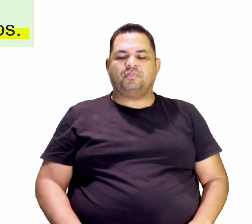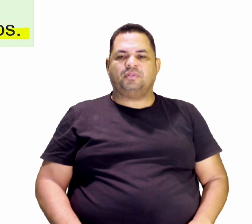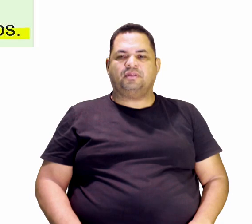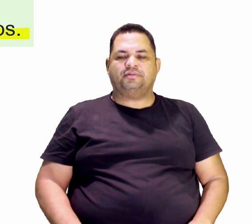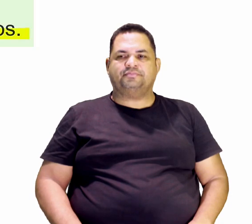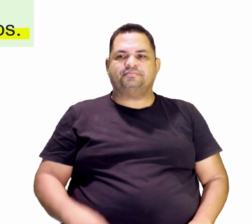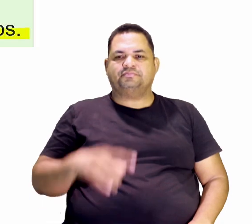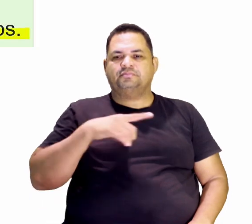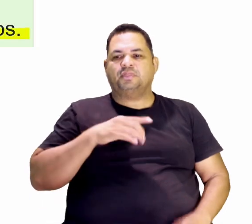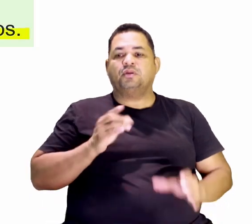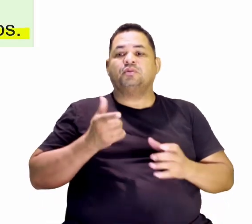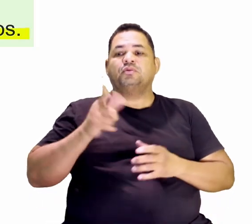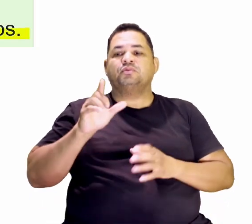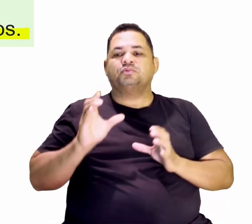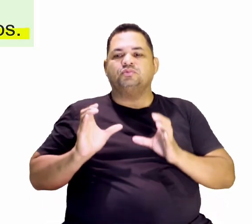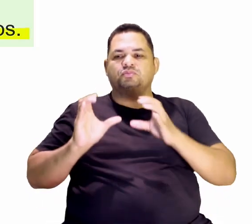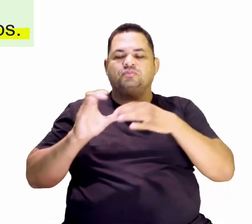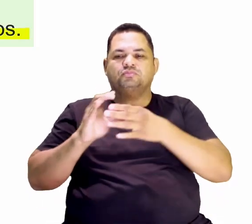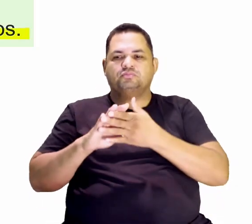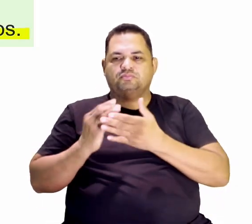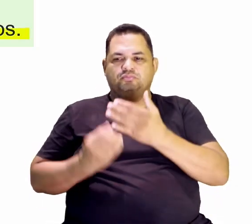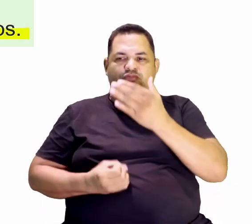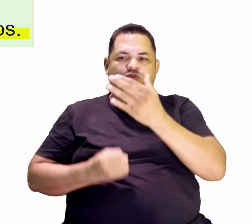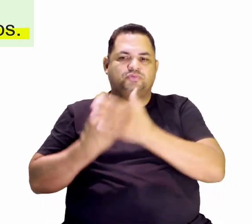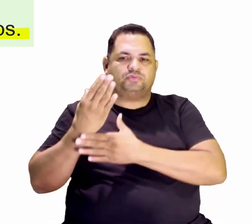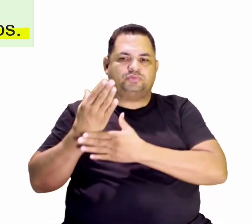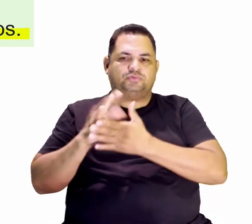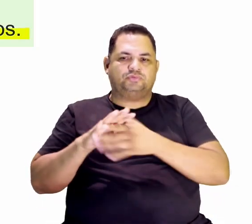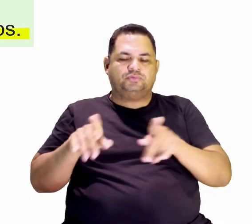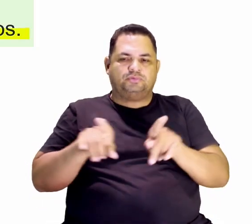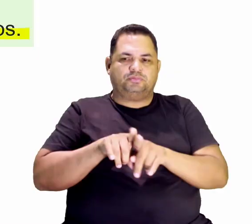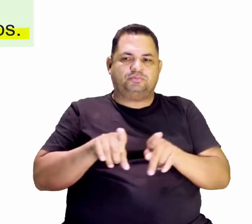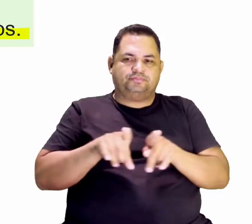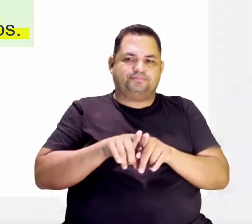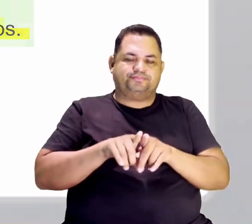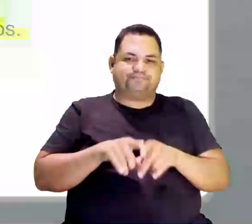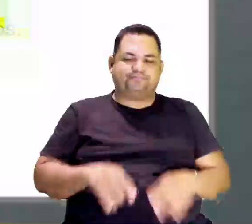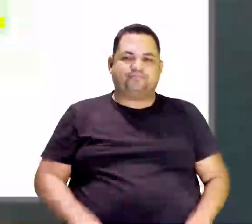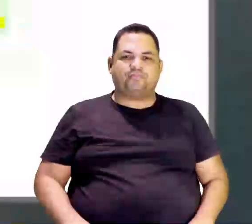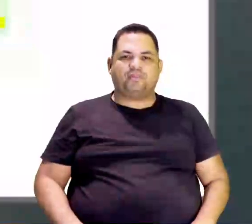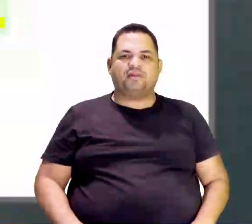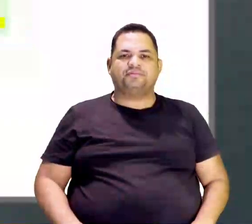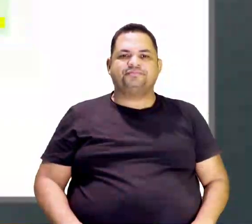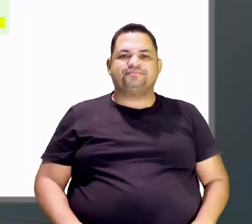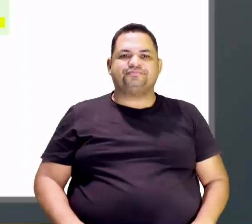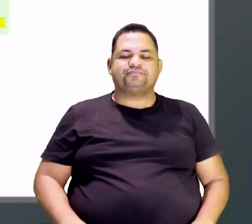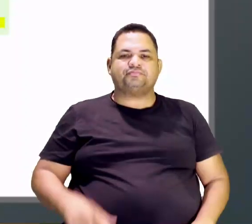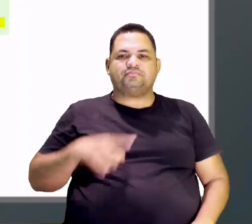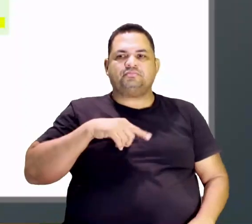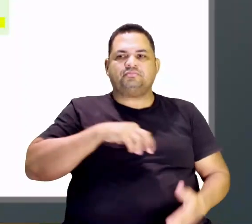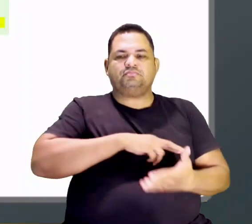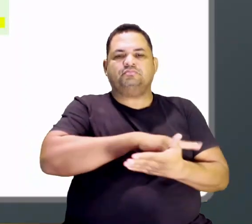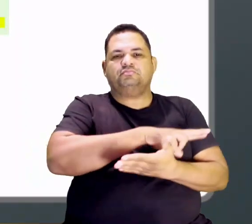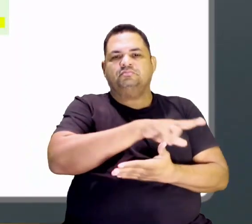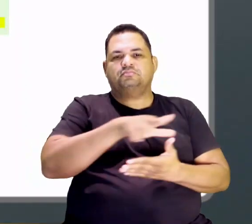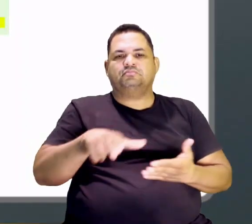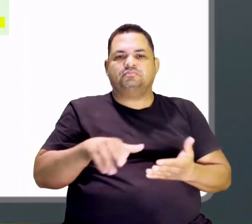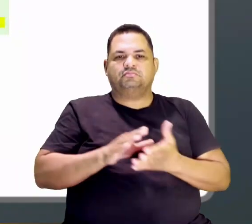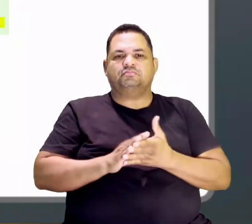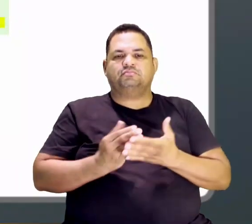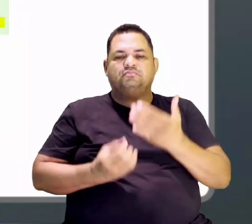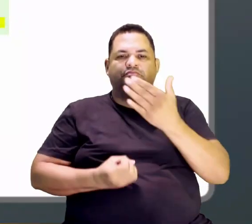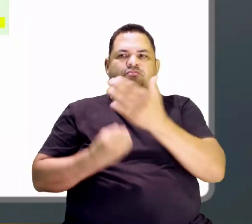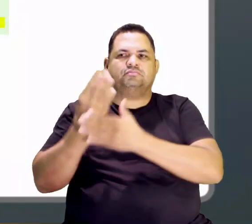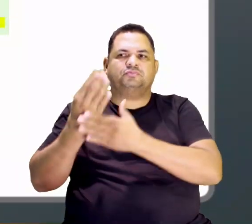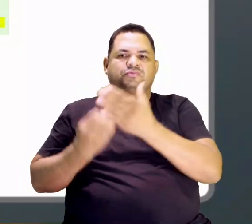galera surgindo aí a todo momento, certo? Então você viu aí que tem uma diversidade surgindo a